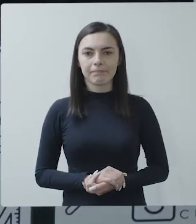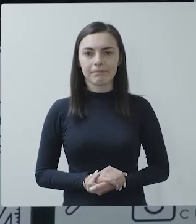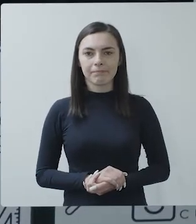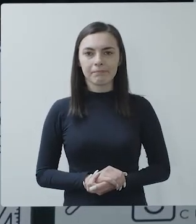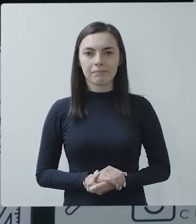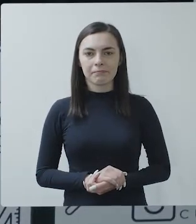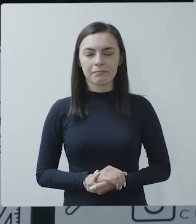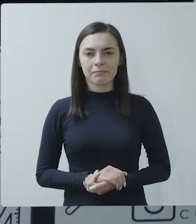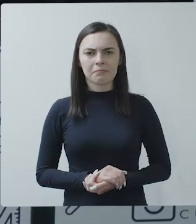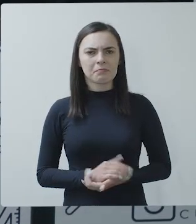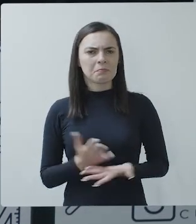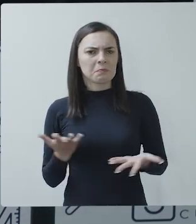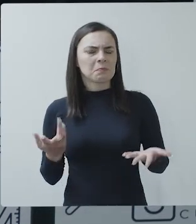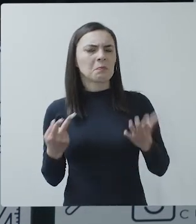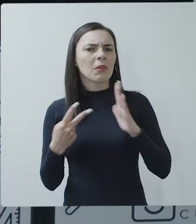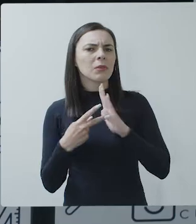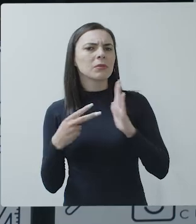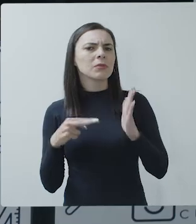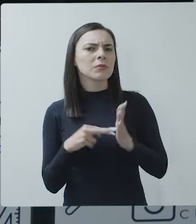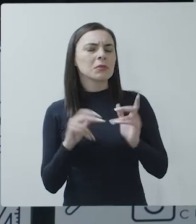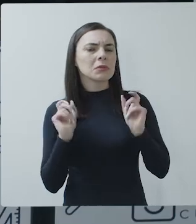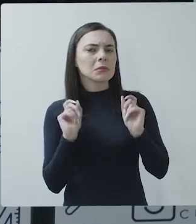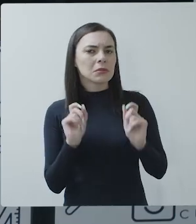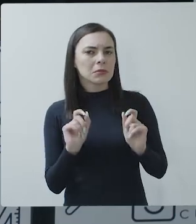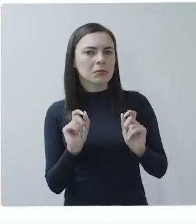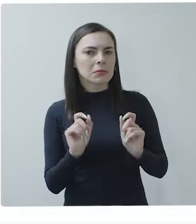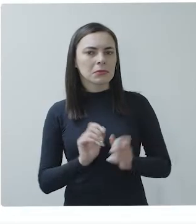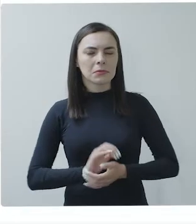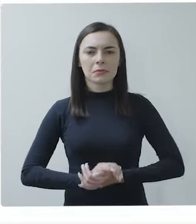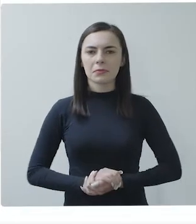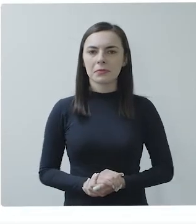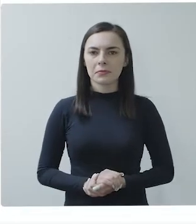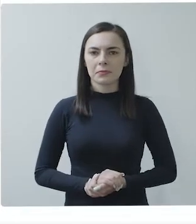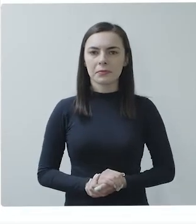O que será que a Mafalda quis nos dizer com isso, hein?